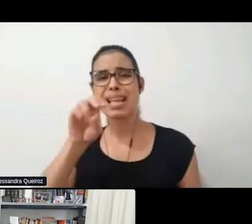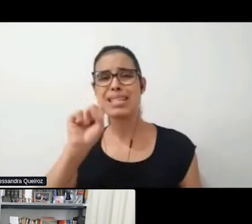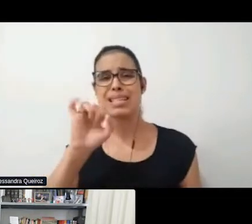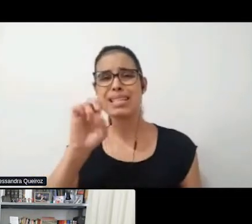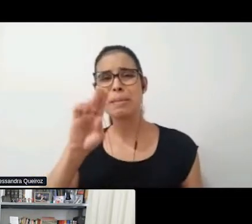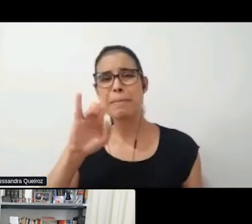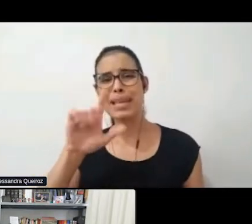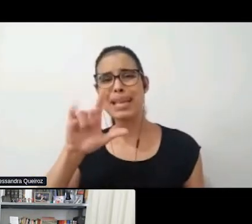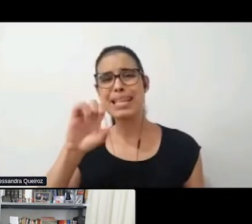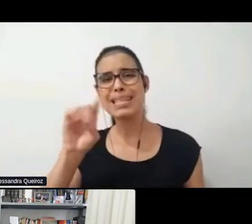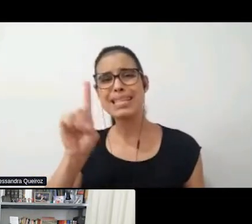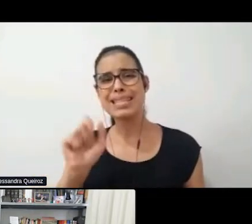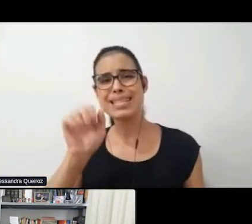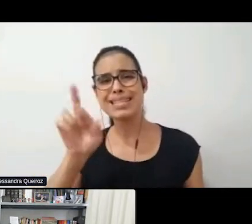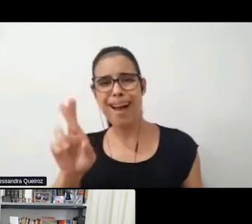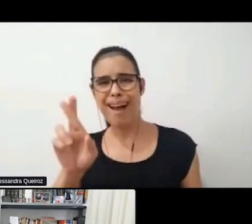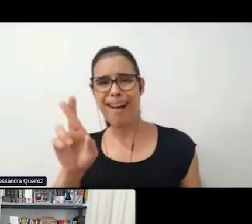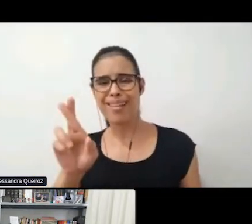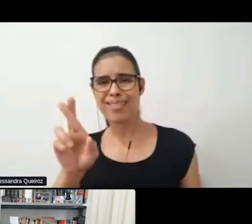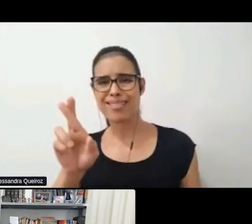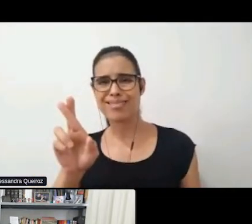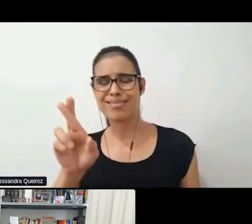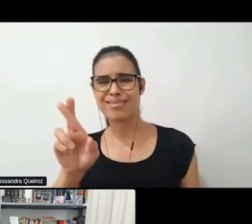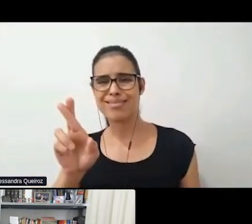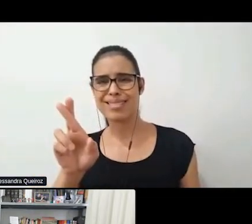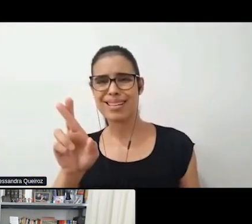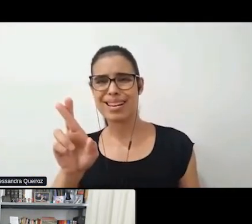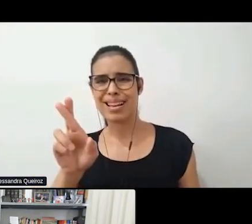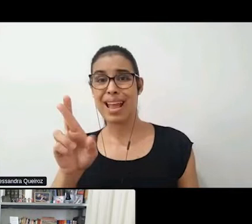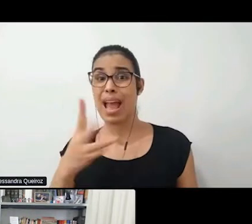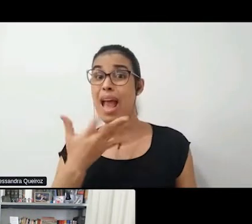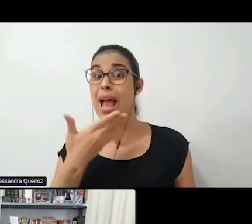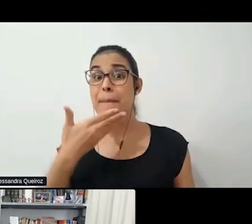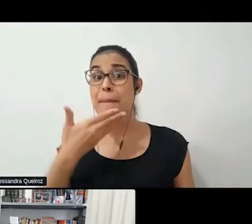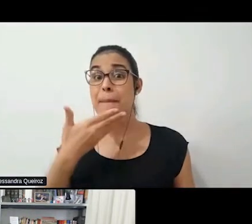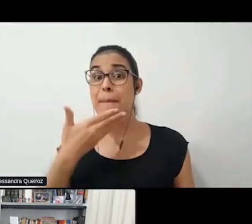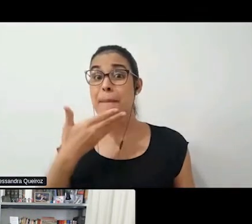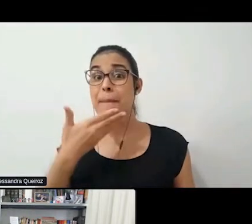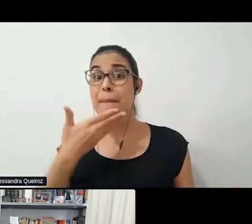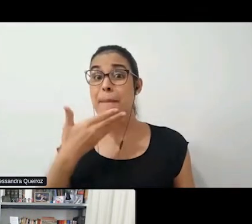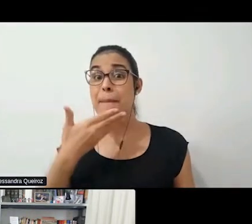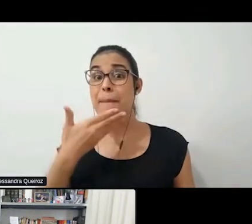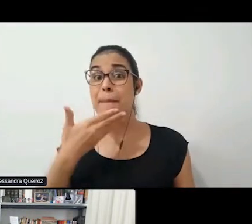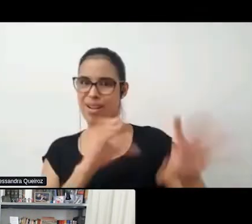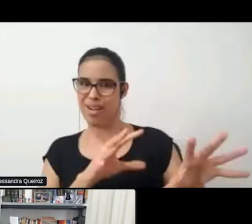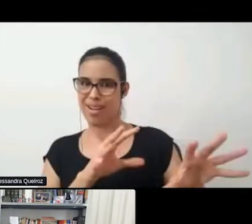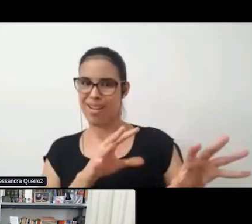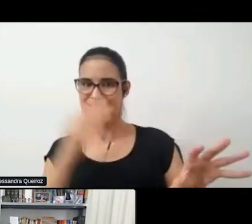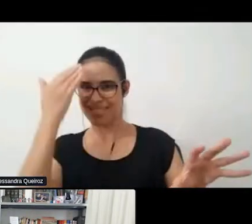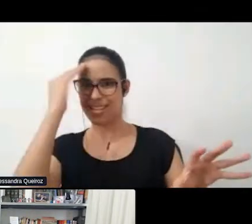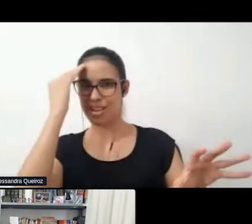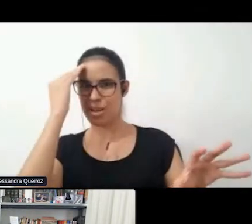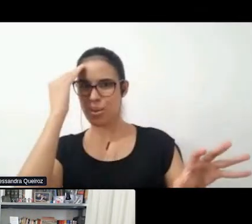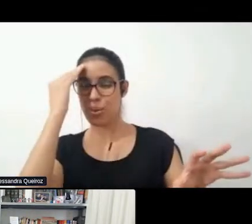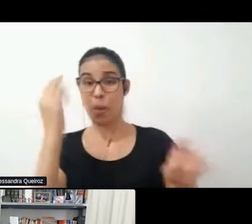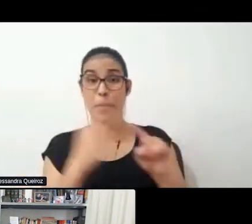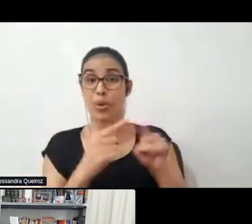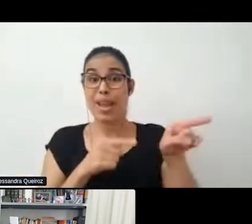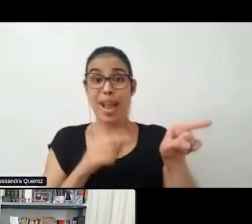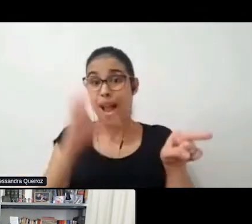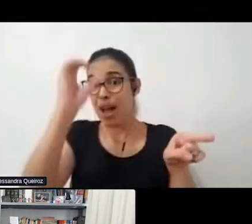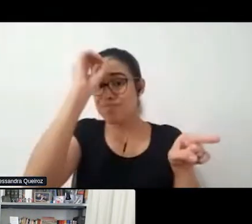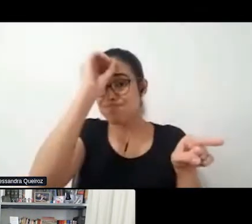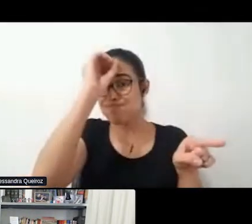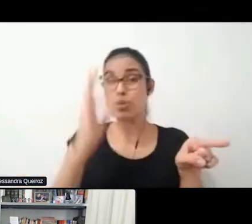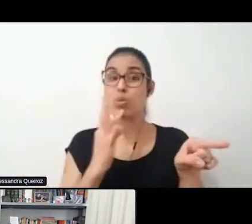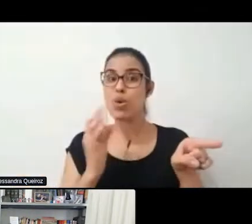educar, porque a pessoa é ignorante, ela não tem aquele conhecimento, ela veio de uma outra perspectiva. Eu estou mostrando